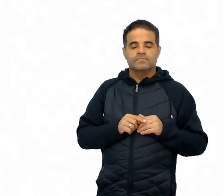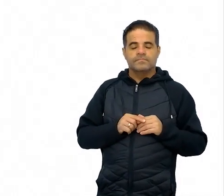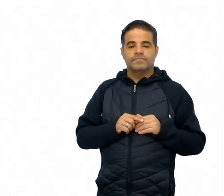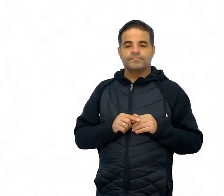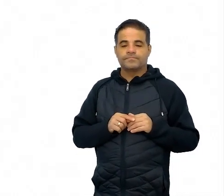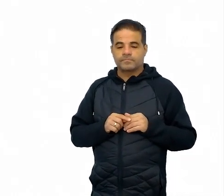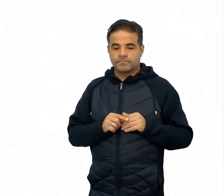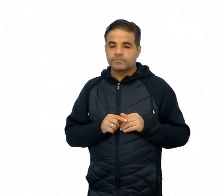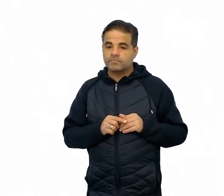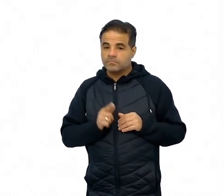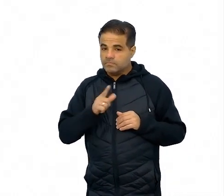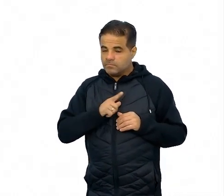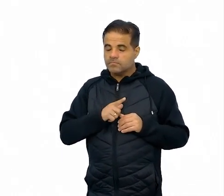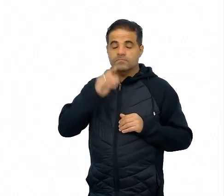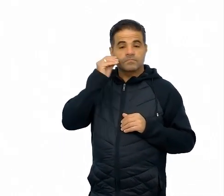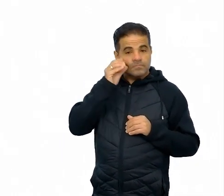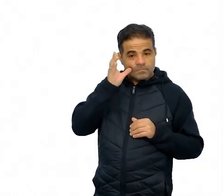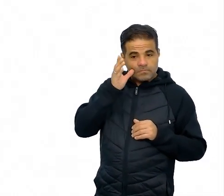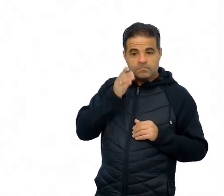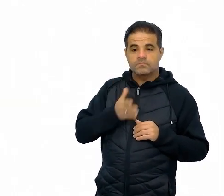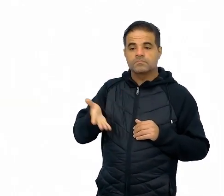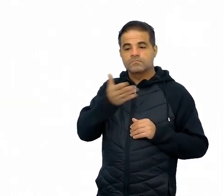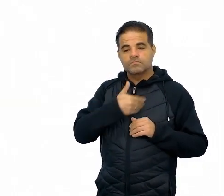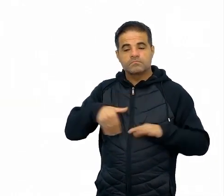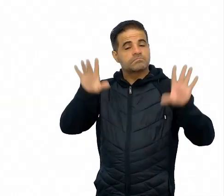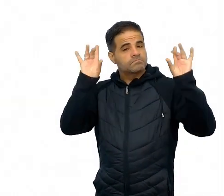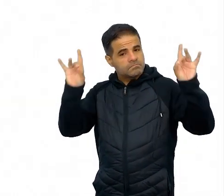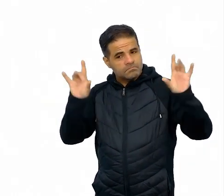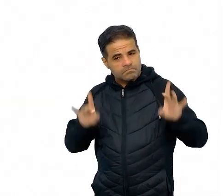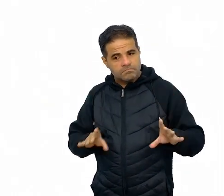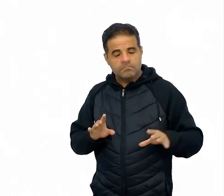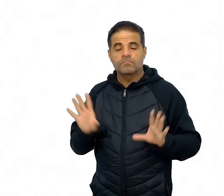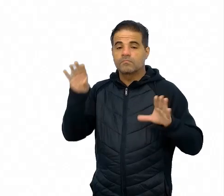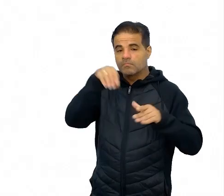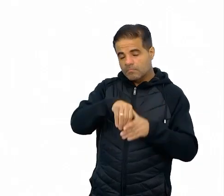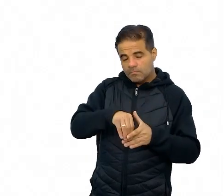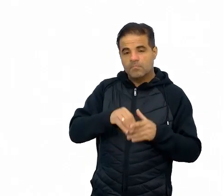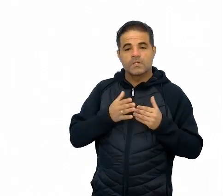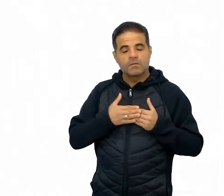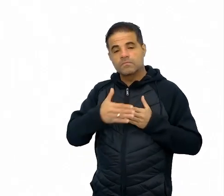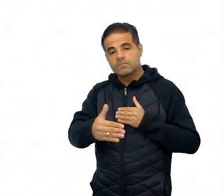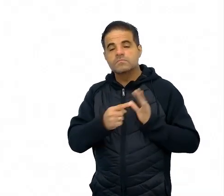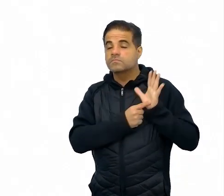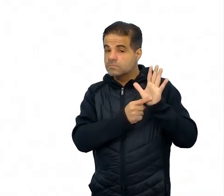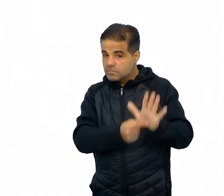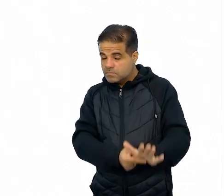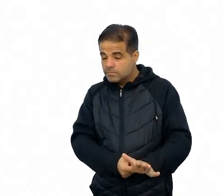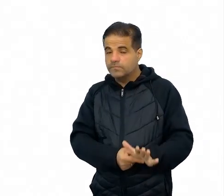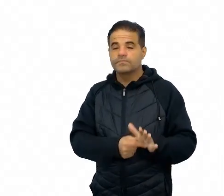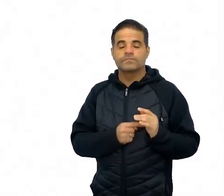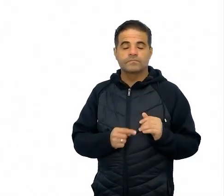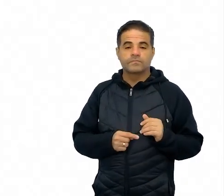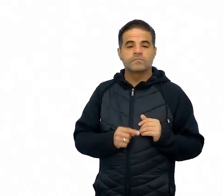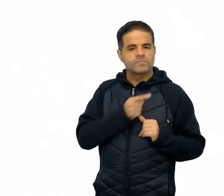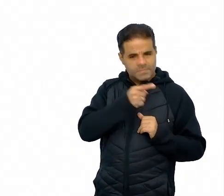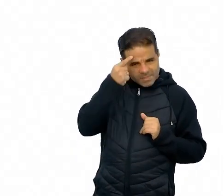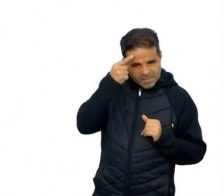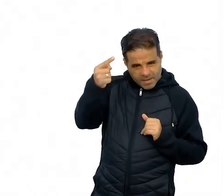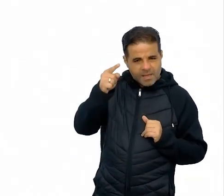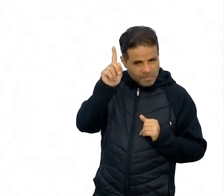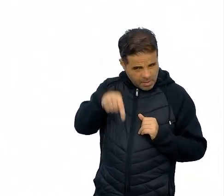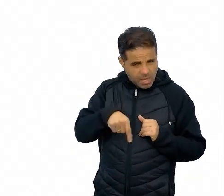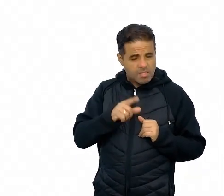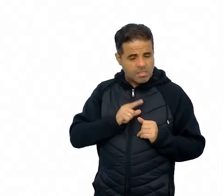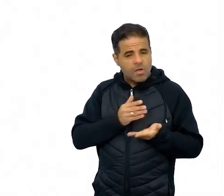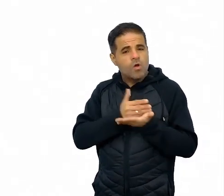aqui, nós temos aí os conhecimentos especializados que a Débora Ball nos traz, né? Vocês lembram